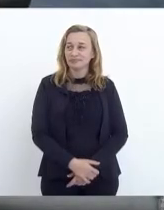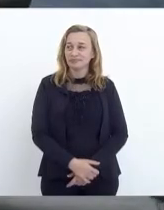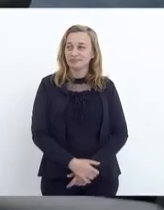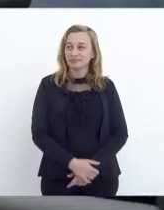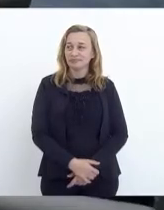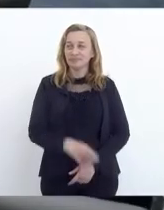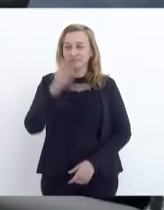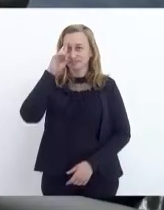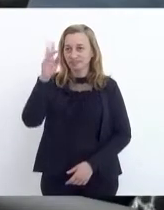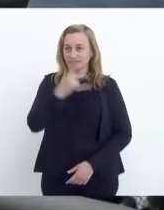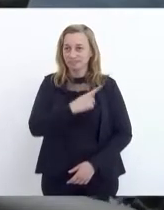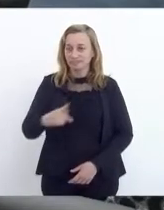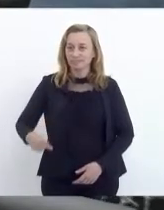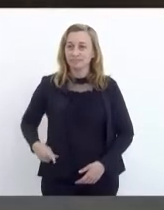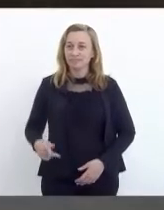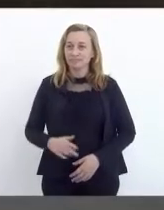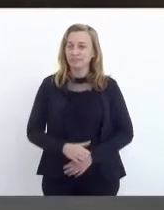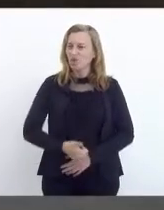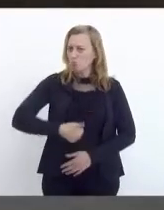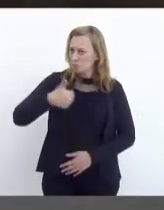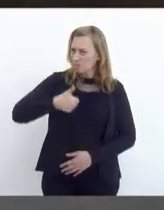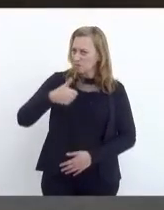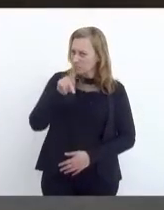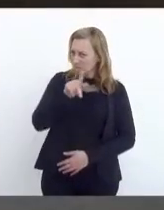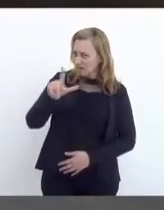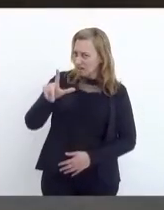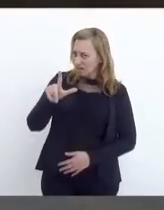Senhor presidente, ainda é o primeiro PL,